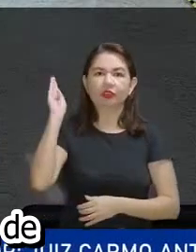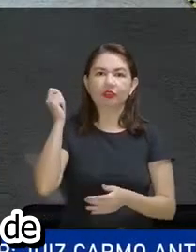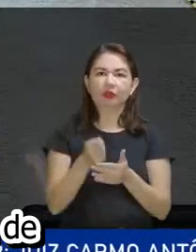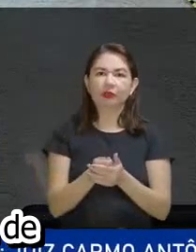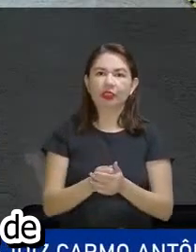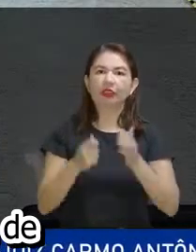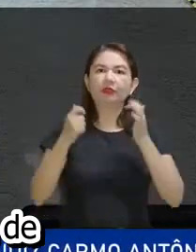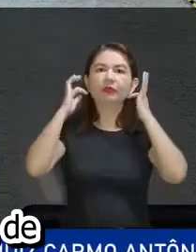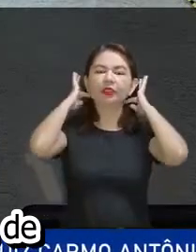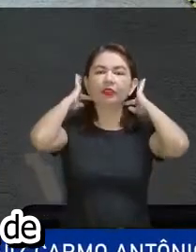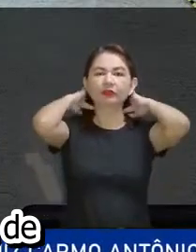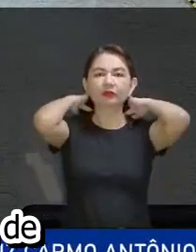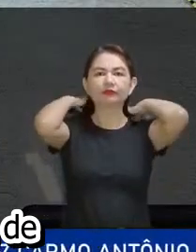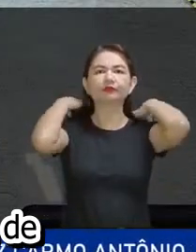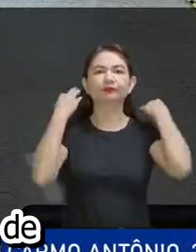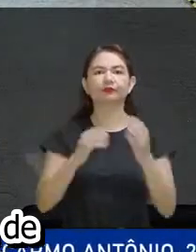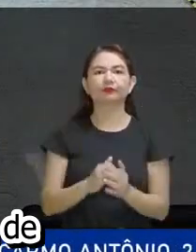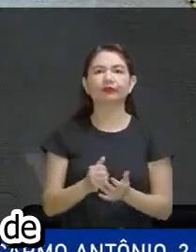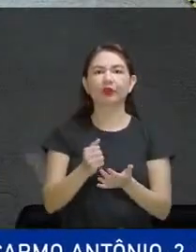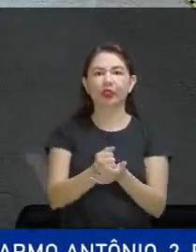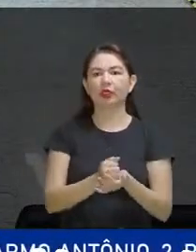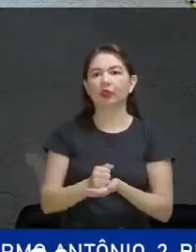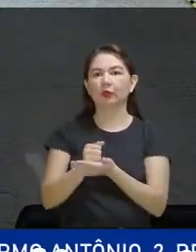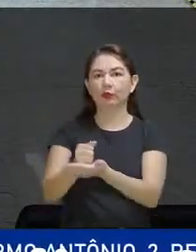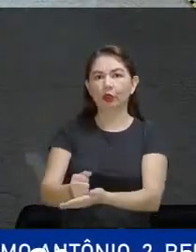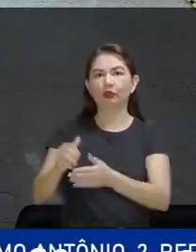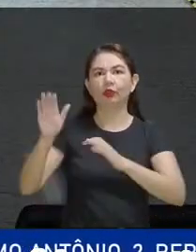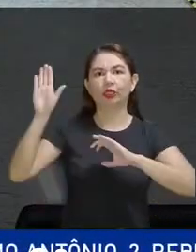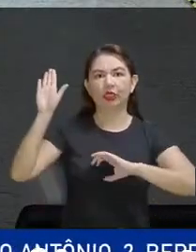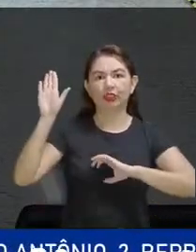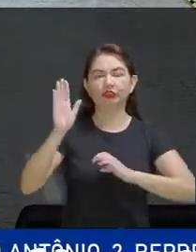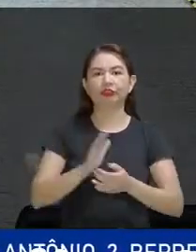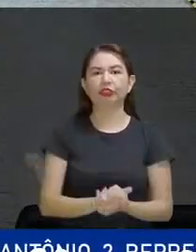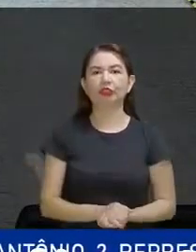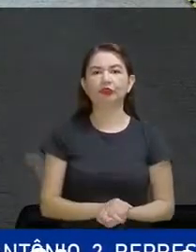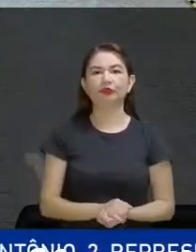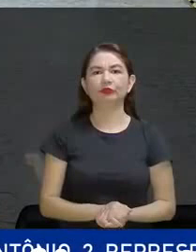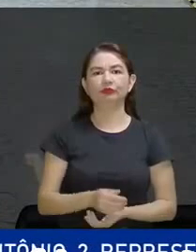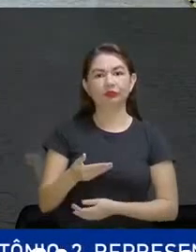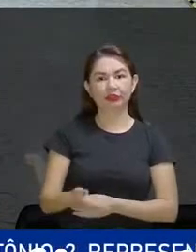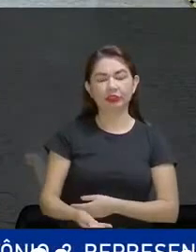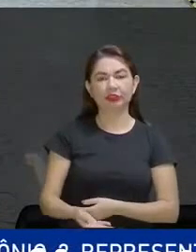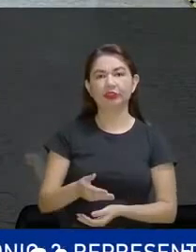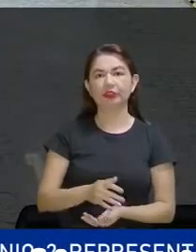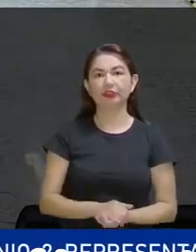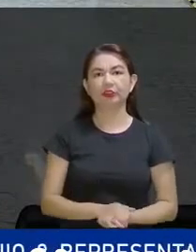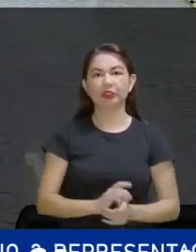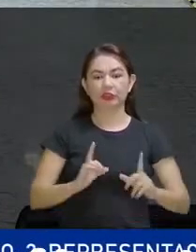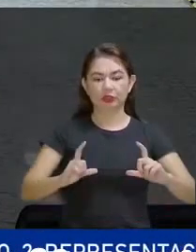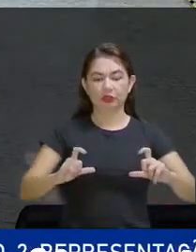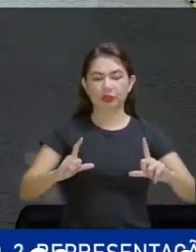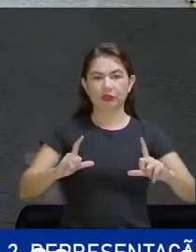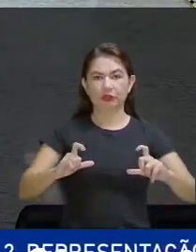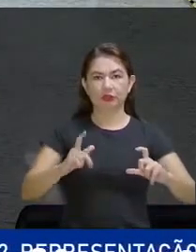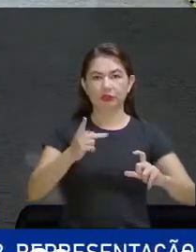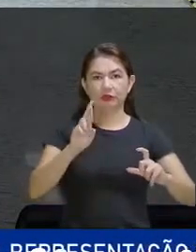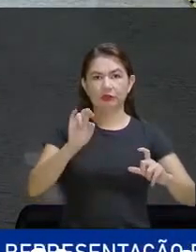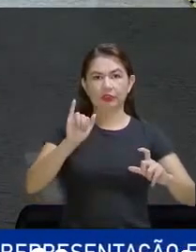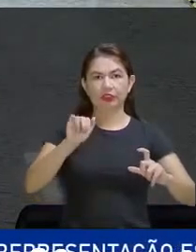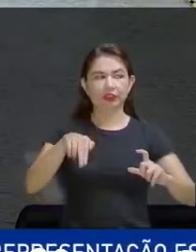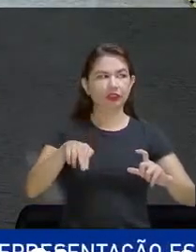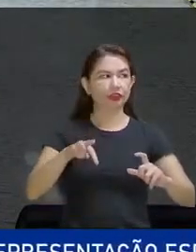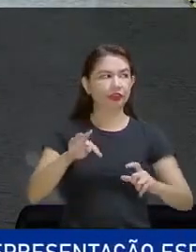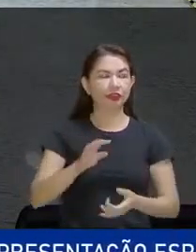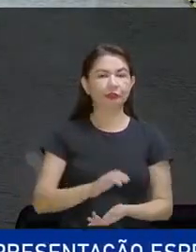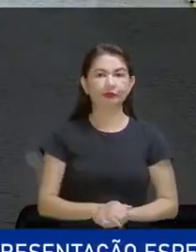pagamento em troca do apoio aos candidatos. Eu estou trazendo isso também aqui como print no meu voto, que